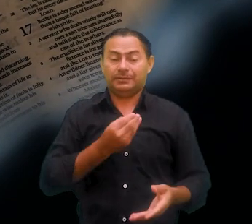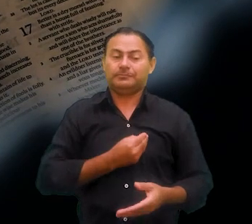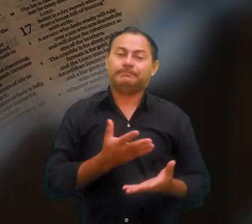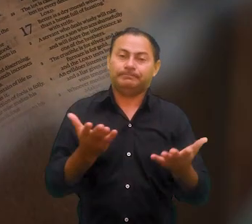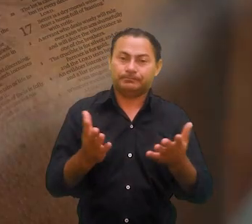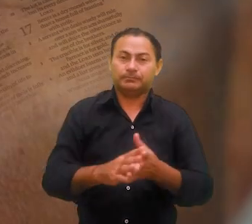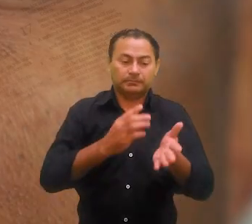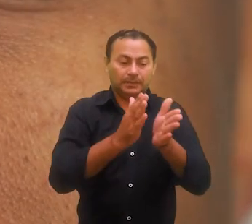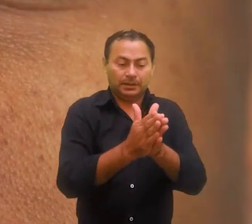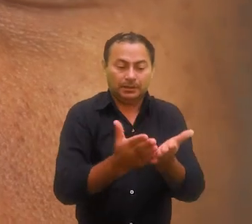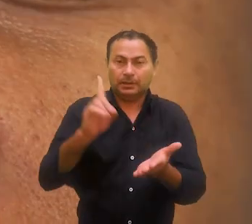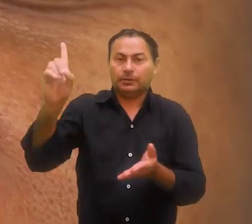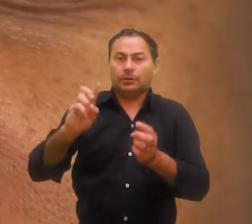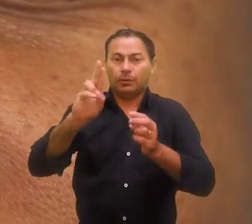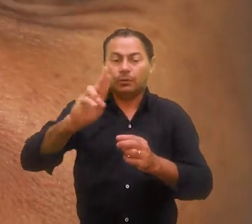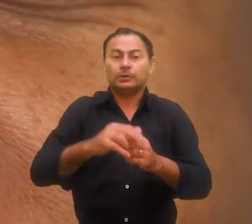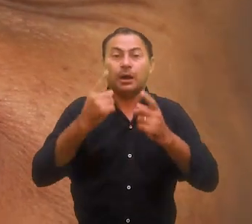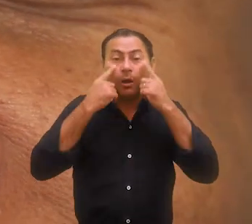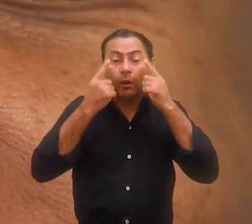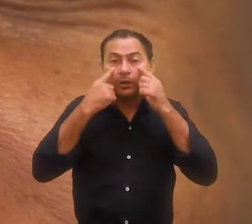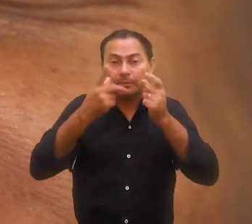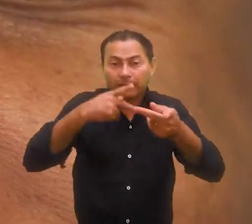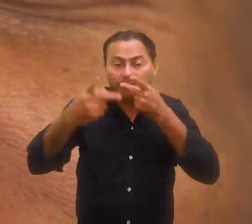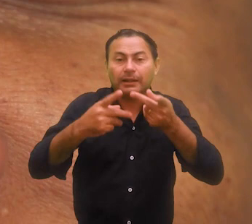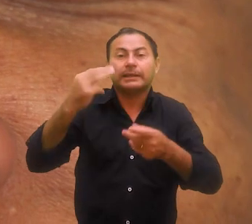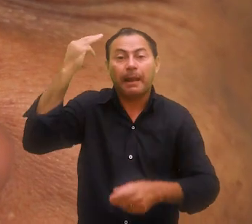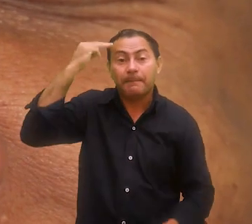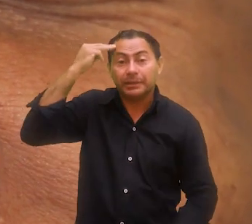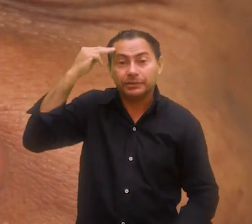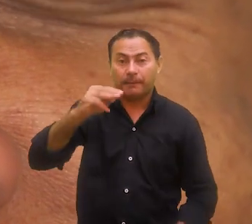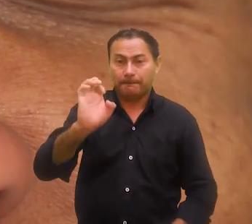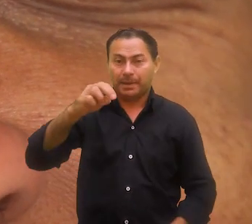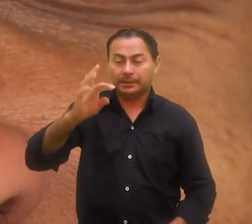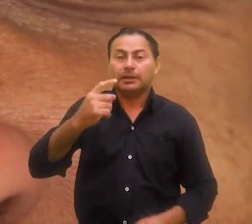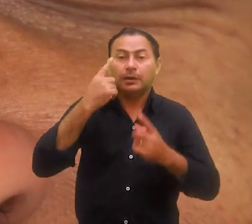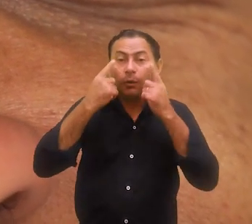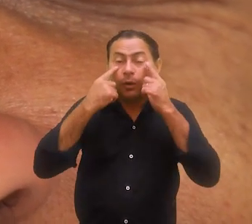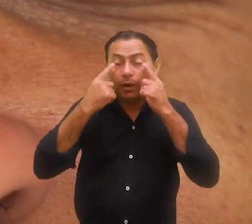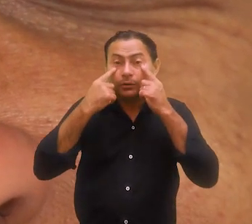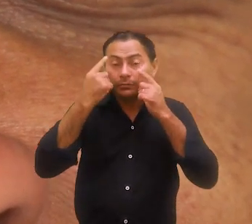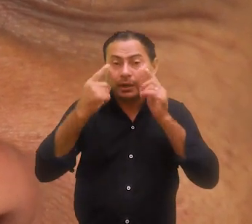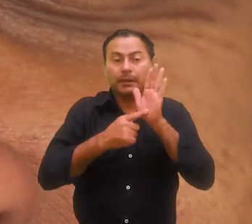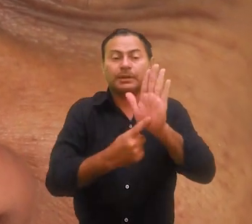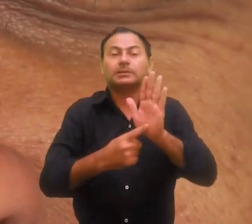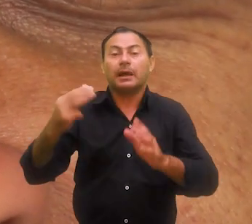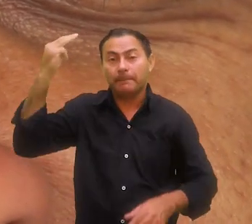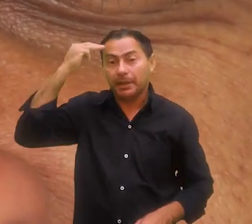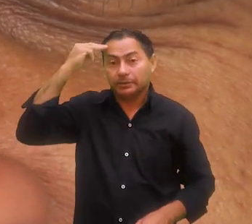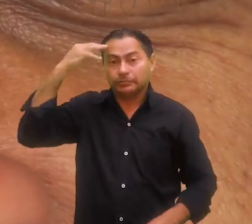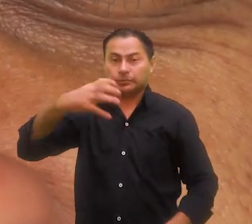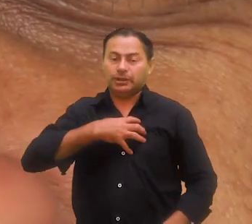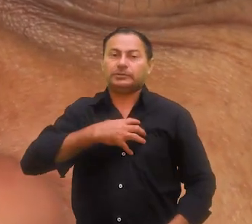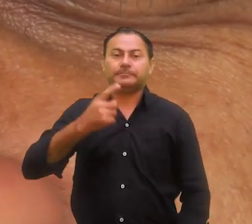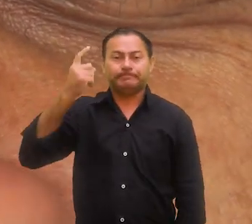são! Frequentemente as Escrituras usam a figura dos olhos para se referir à mente. Aqui, os olhos representam a